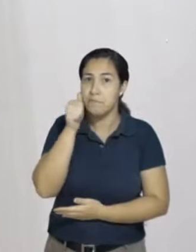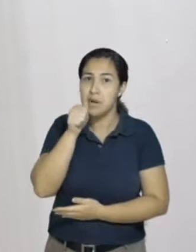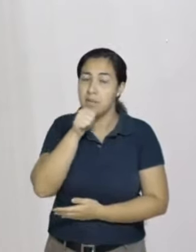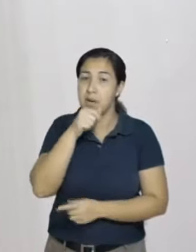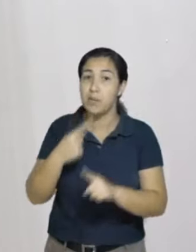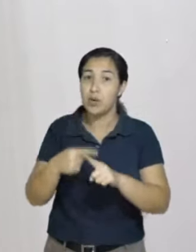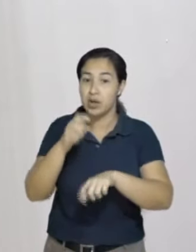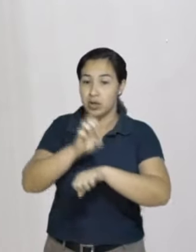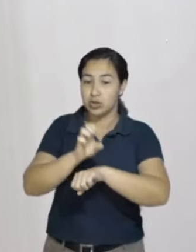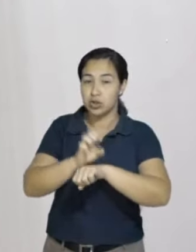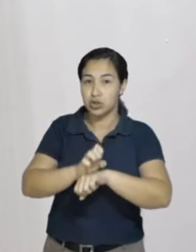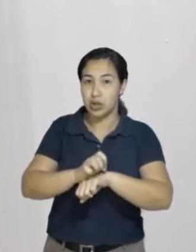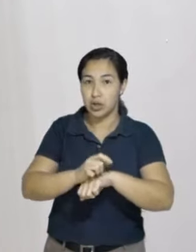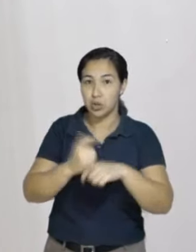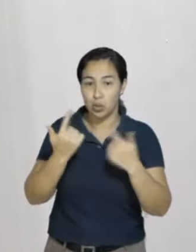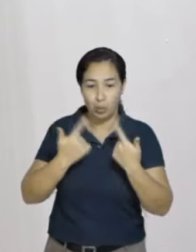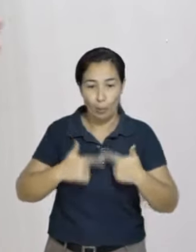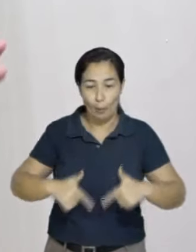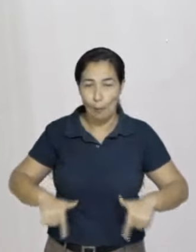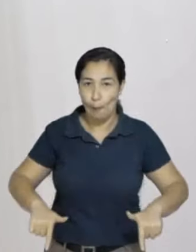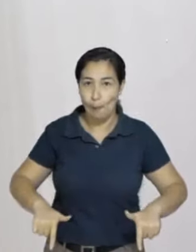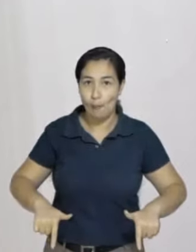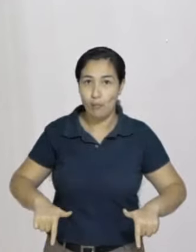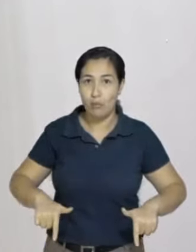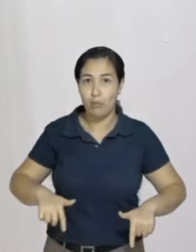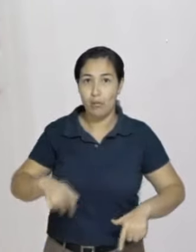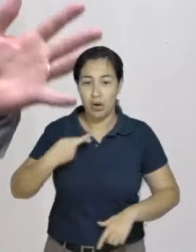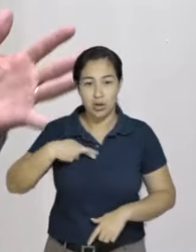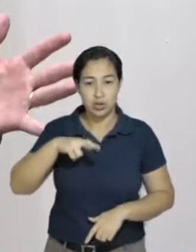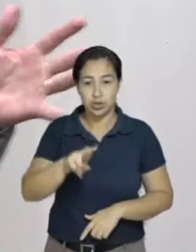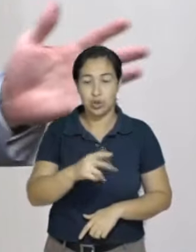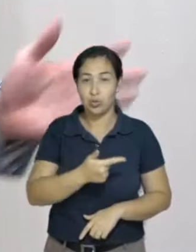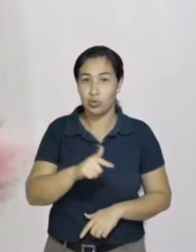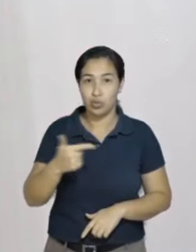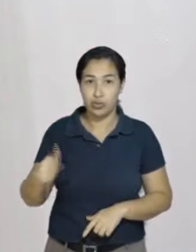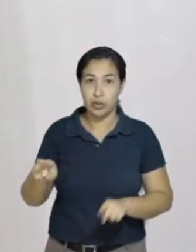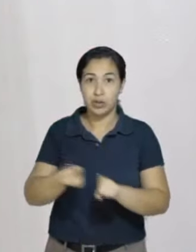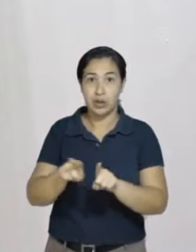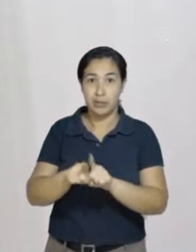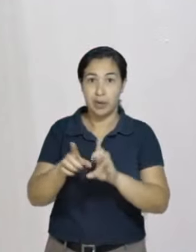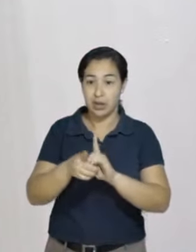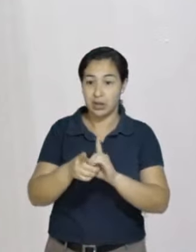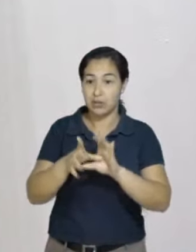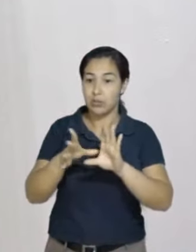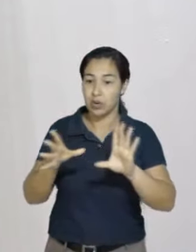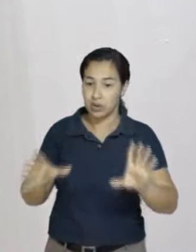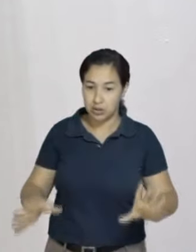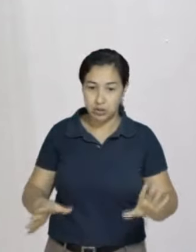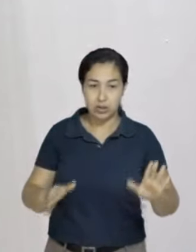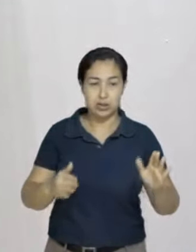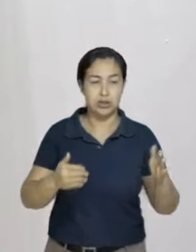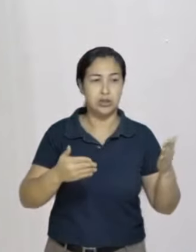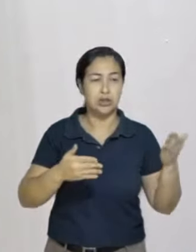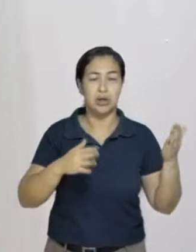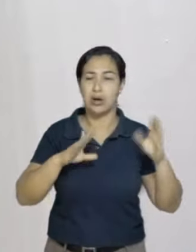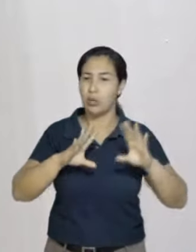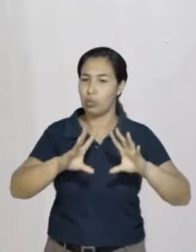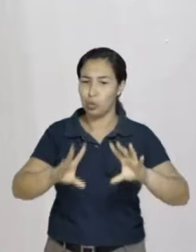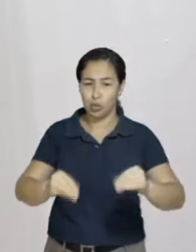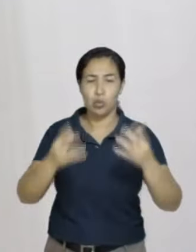laico E por que ele pela democracia para agradar todo mundo ele acabou então ou ele acatou